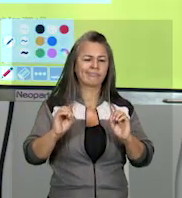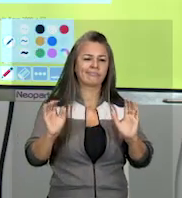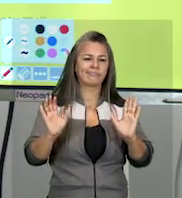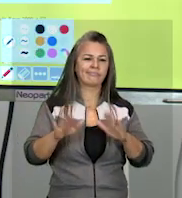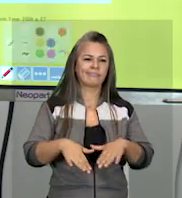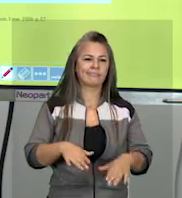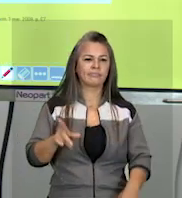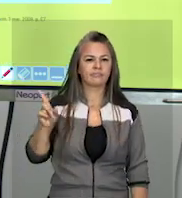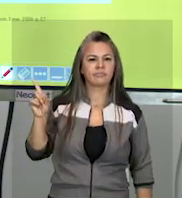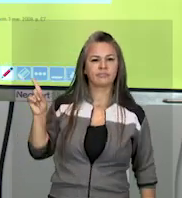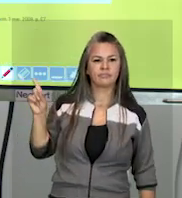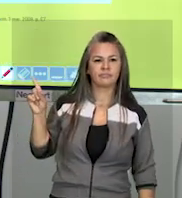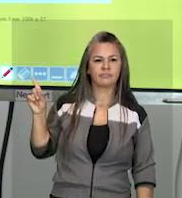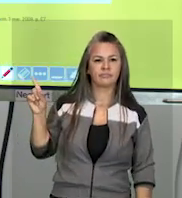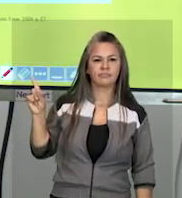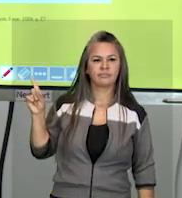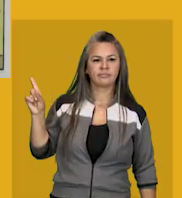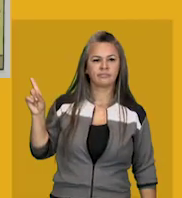Ele usa aqui